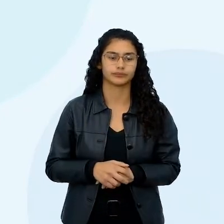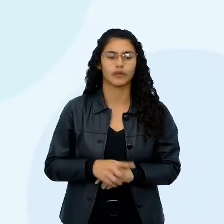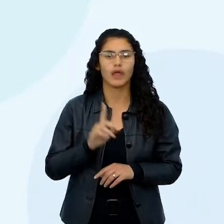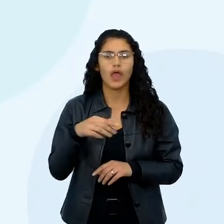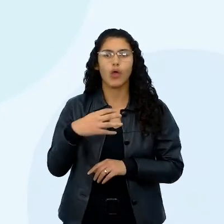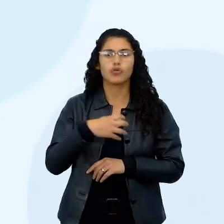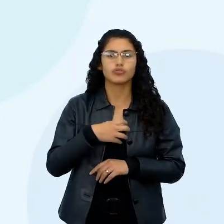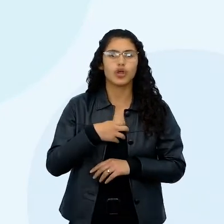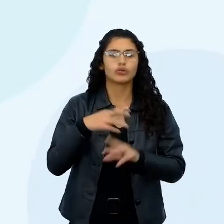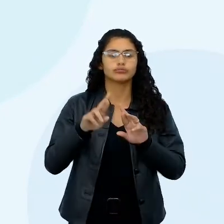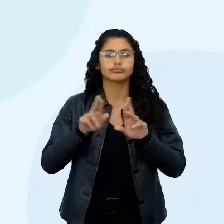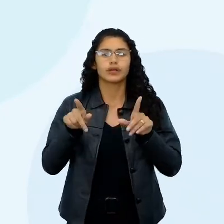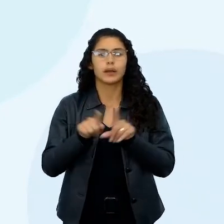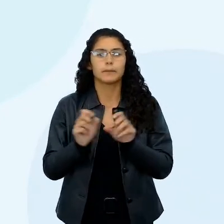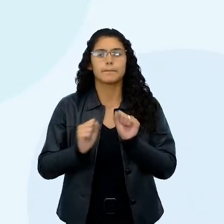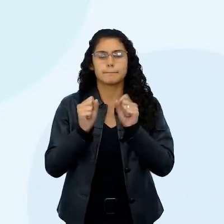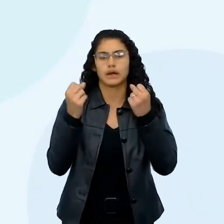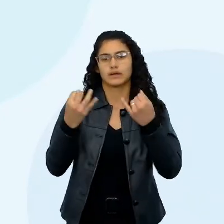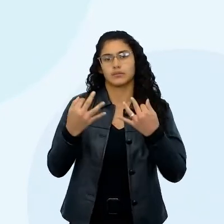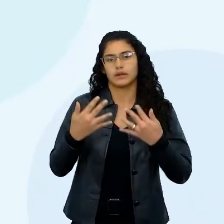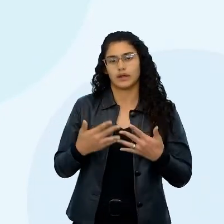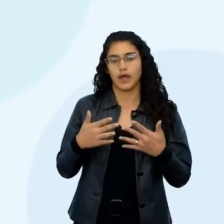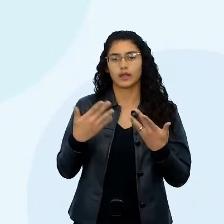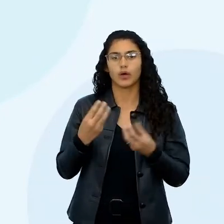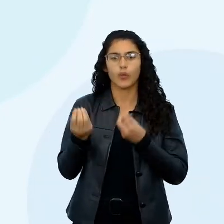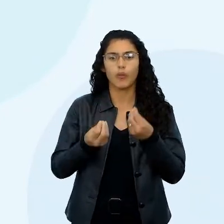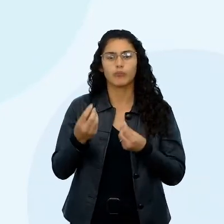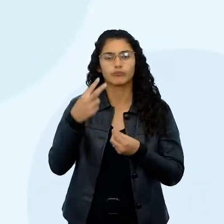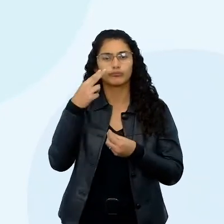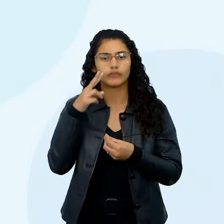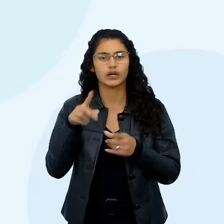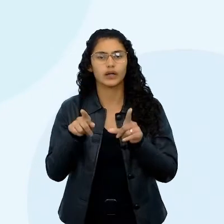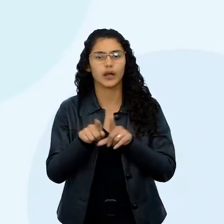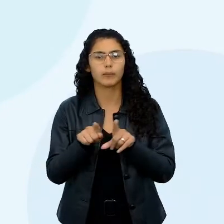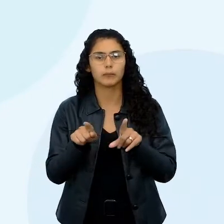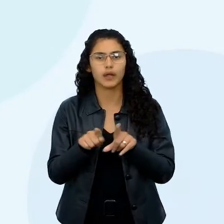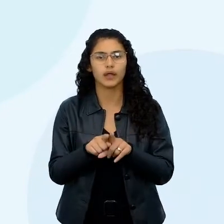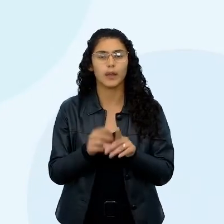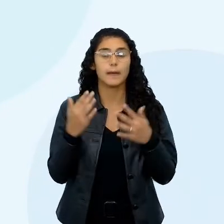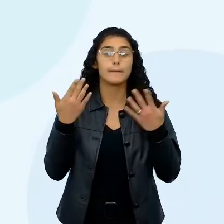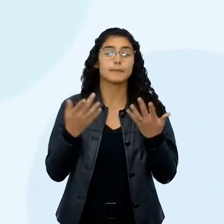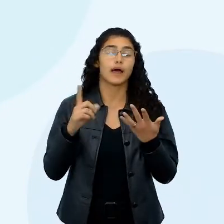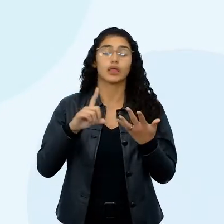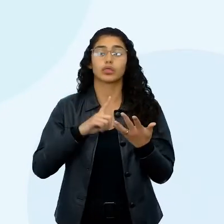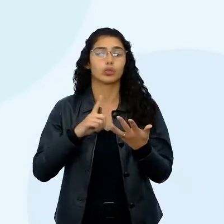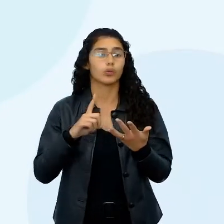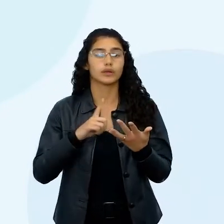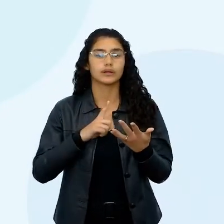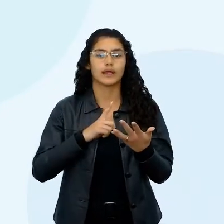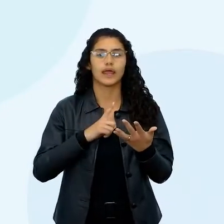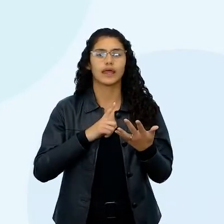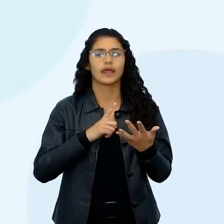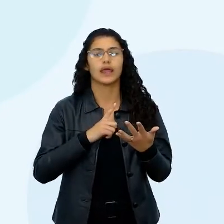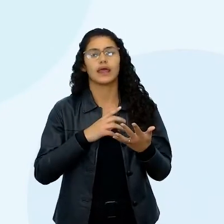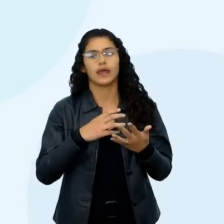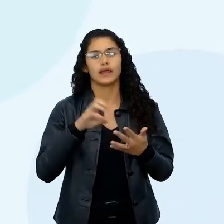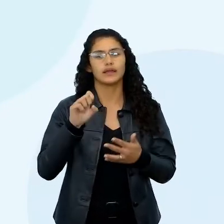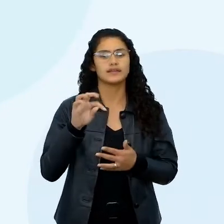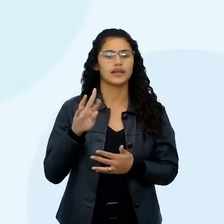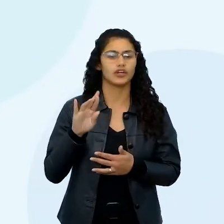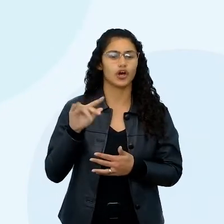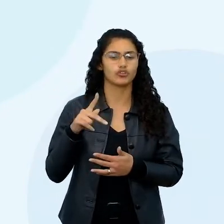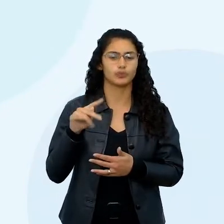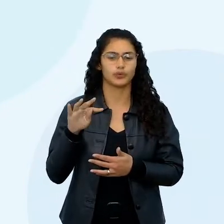outra farsa, né, se a gente pode dizer assim, ou então com Achille Mbembe, outra fabulação, mas não existe esse estereótipo das pessoas,